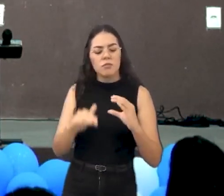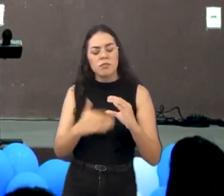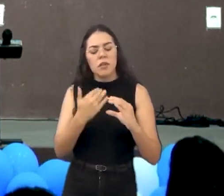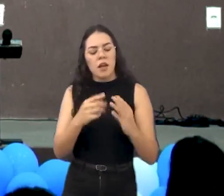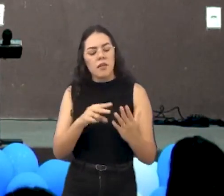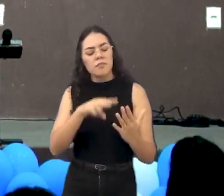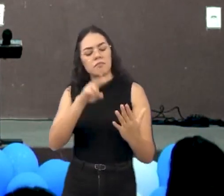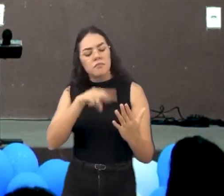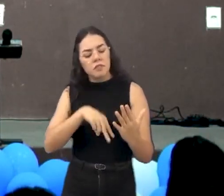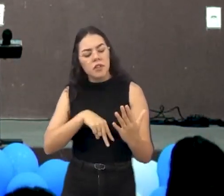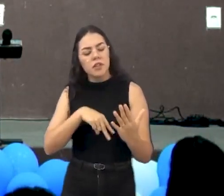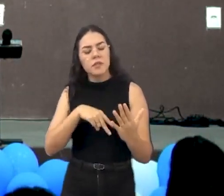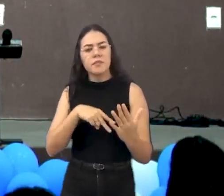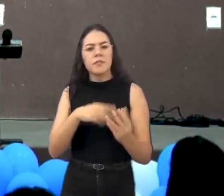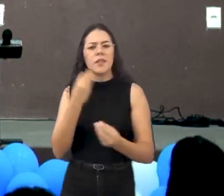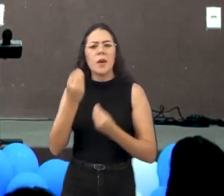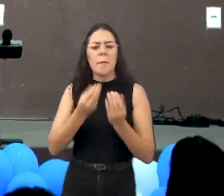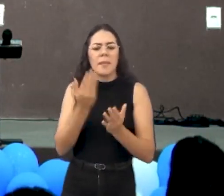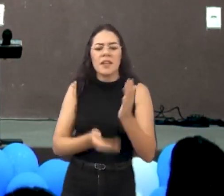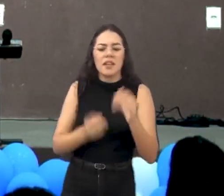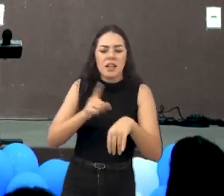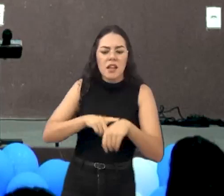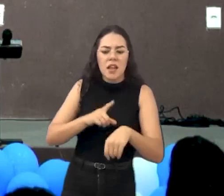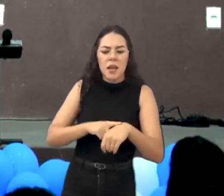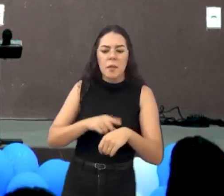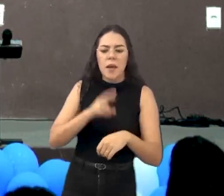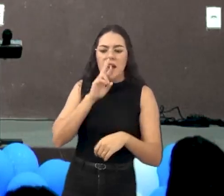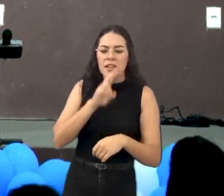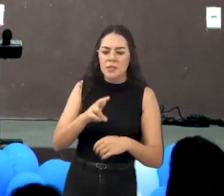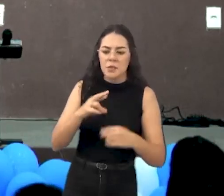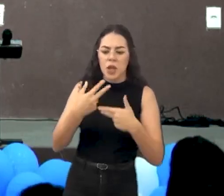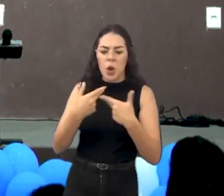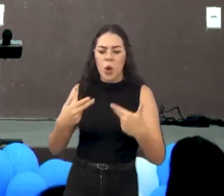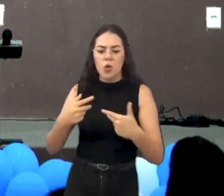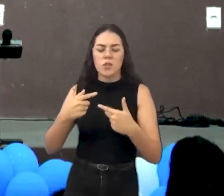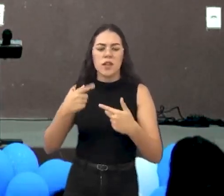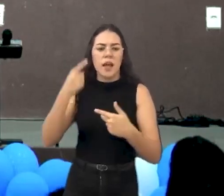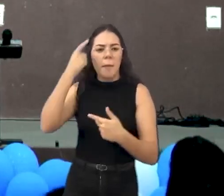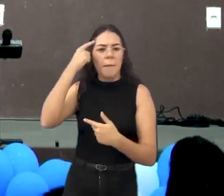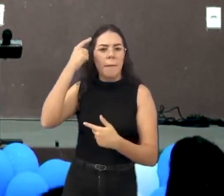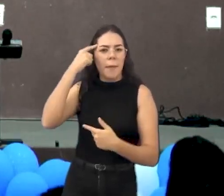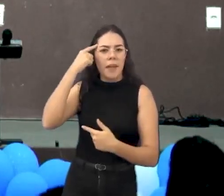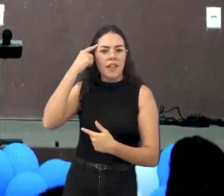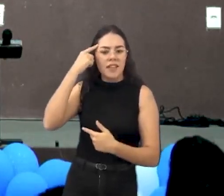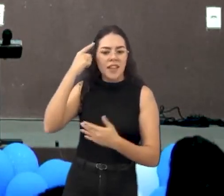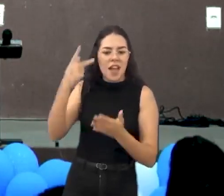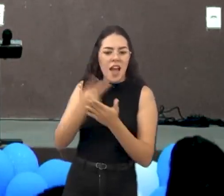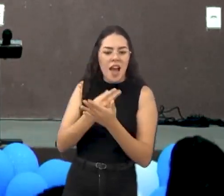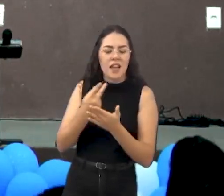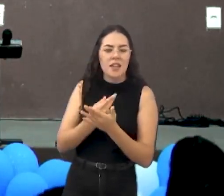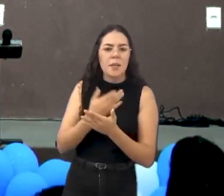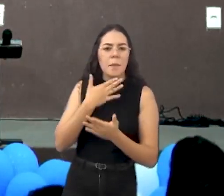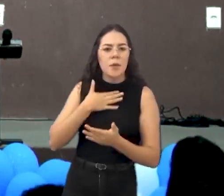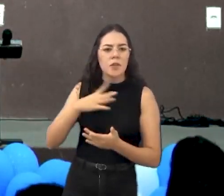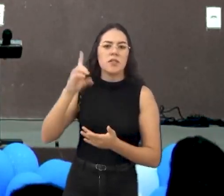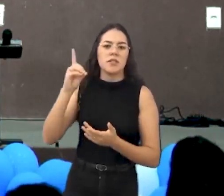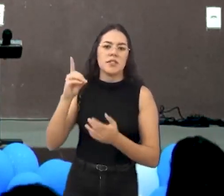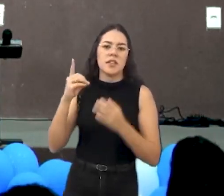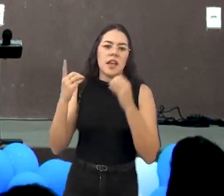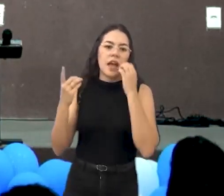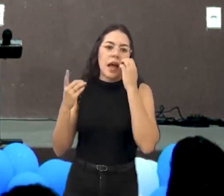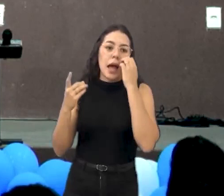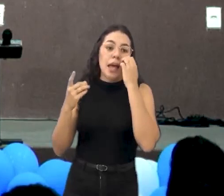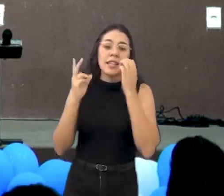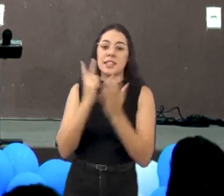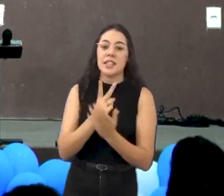digo, meu Deus do céu, eu vou perder meu tempo, ficar tentando responder todas as conspirações, toda a loucura do juízo dessa pessoa. Pelo amor de Deus. Aí assim, aí fica lá,